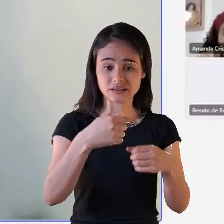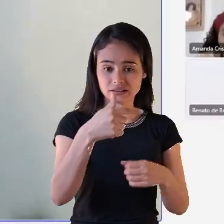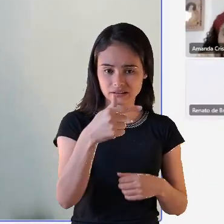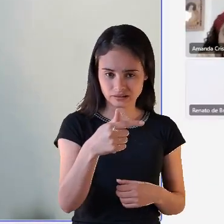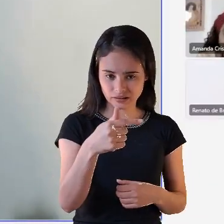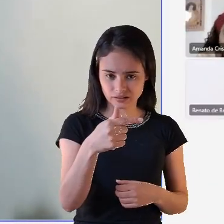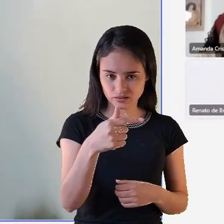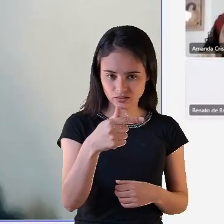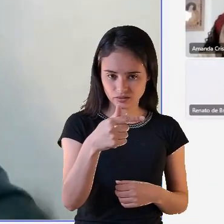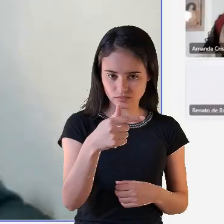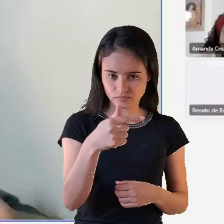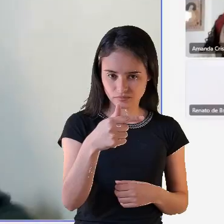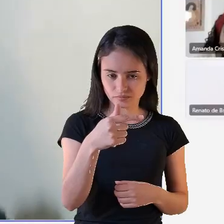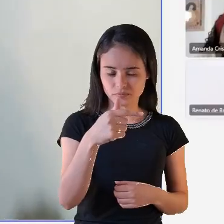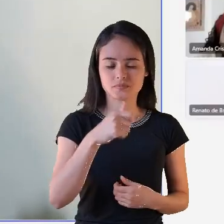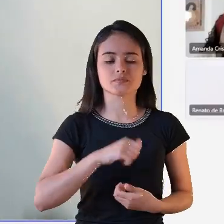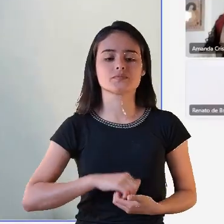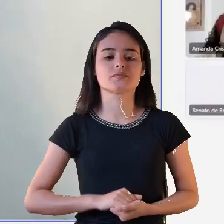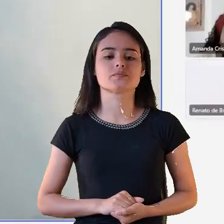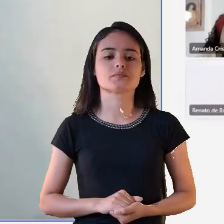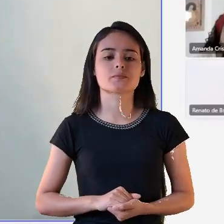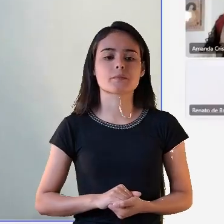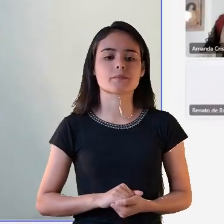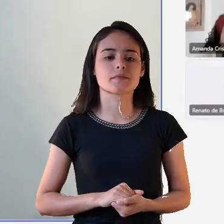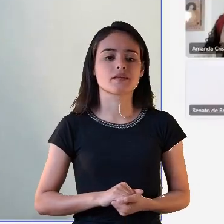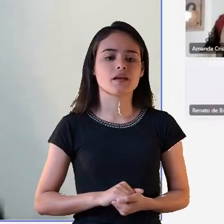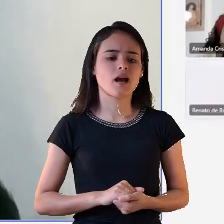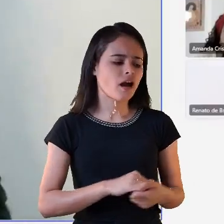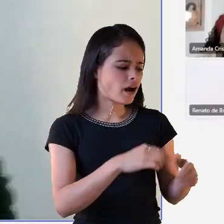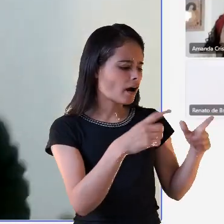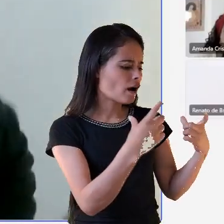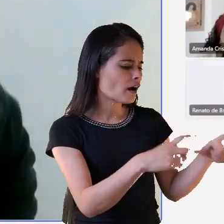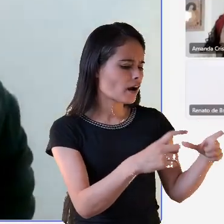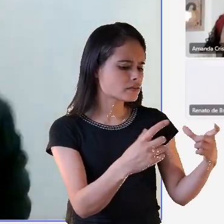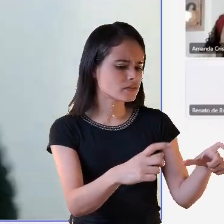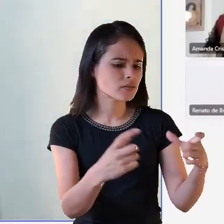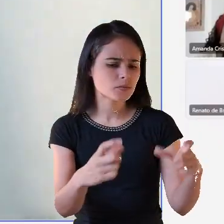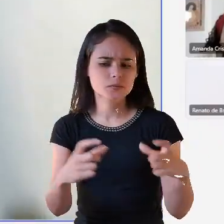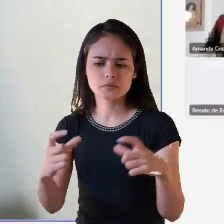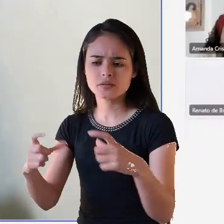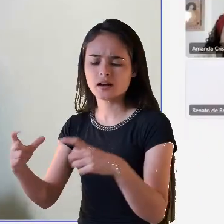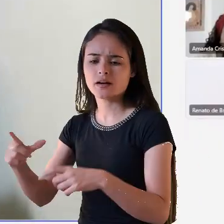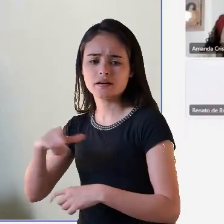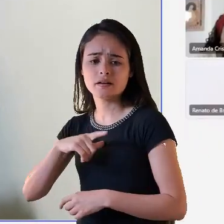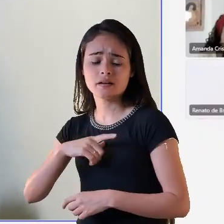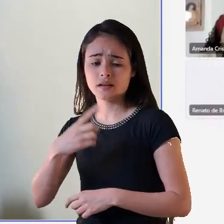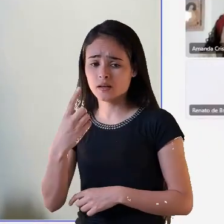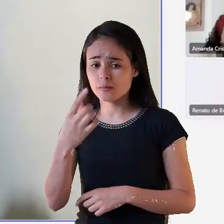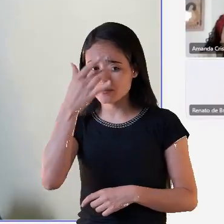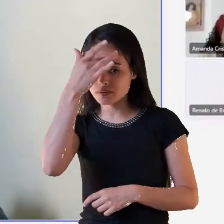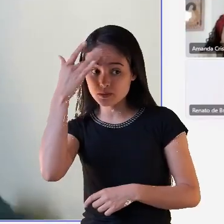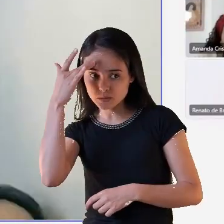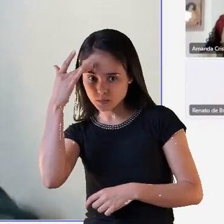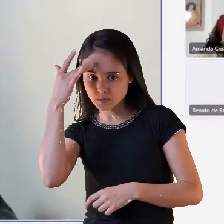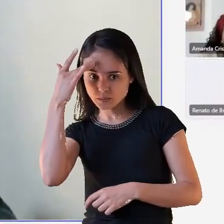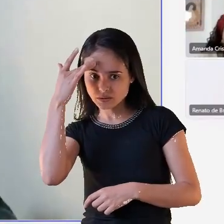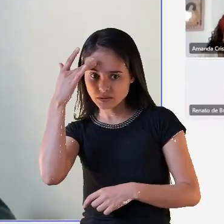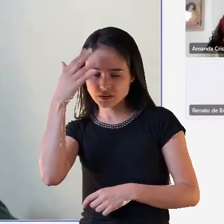parceiro, um produtor local que faz a programação local da feira. Então a feira começou sábado em